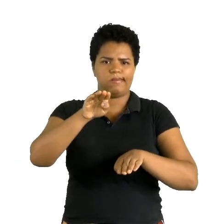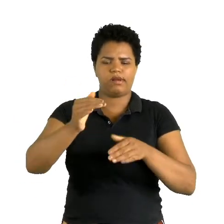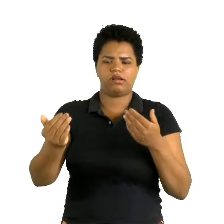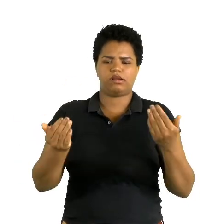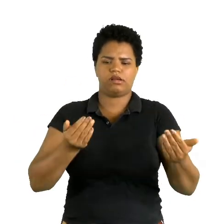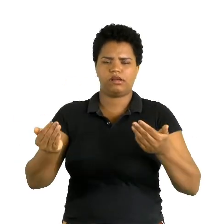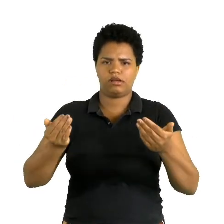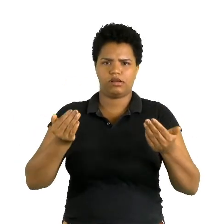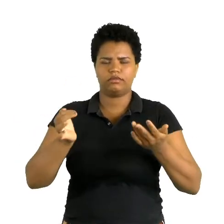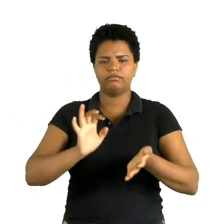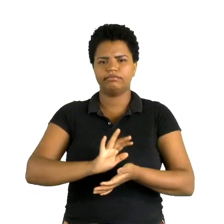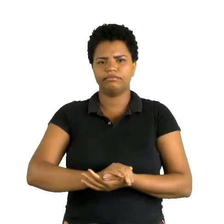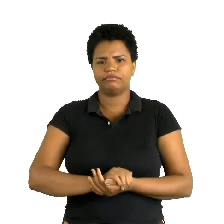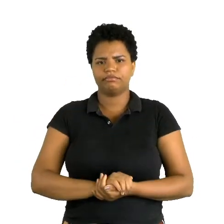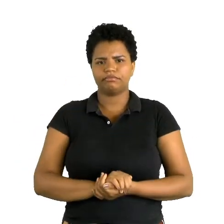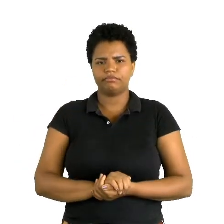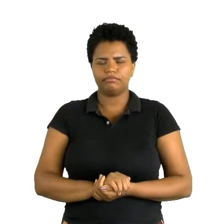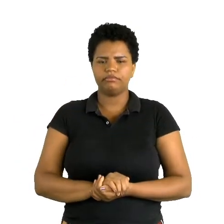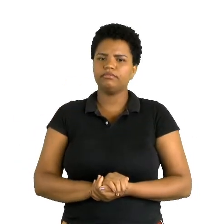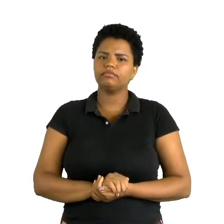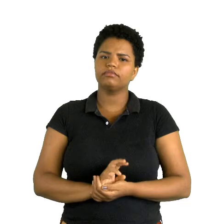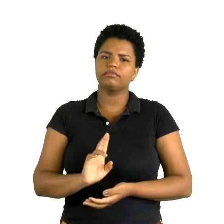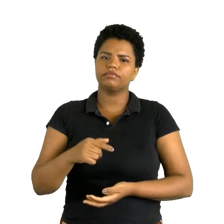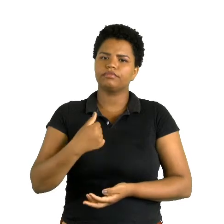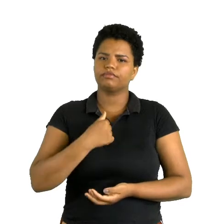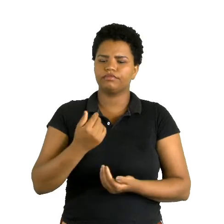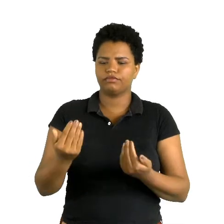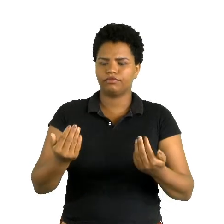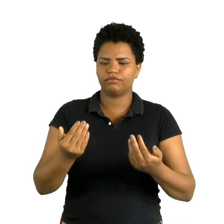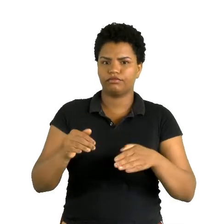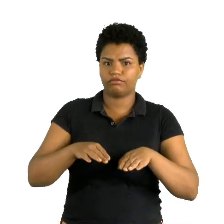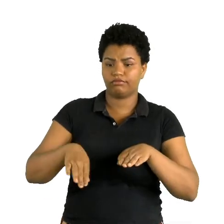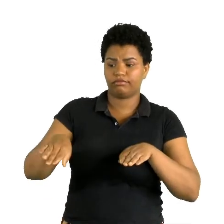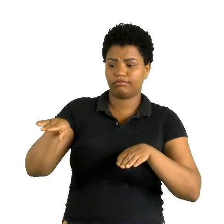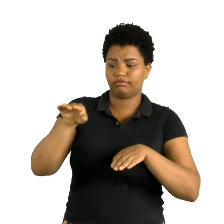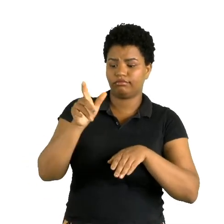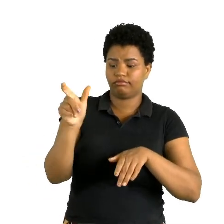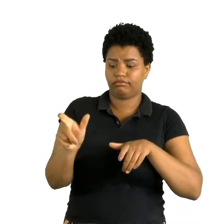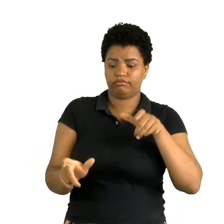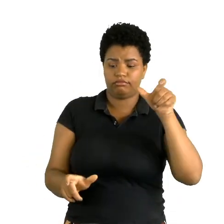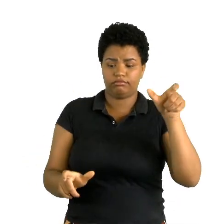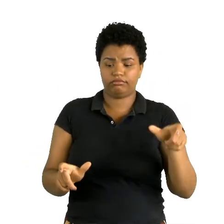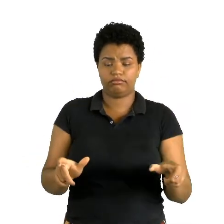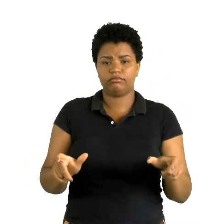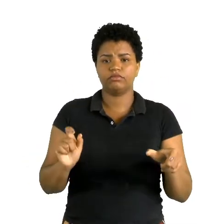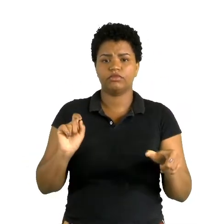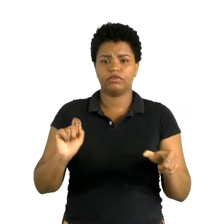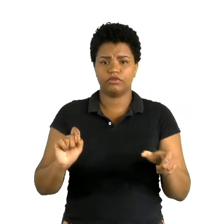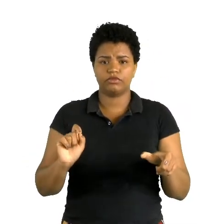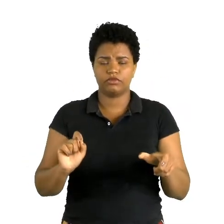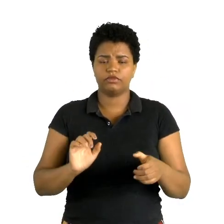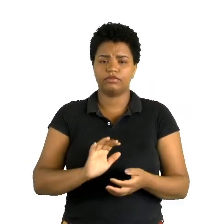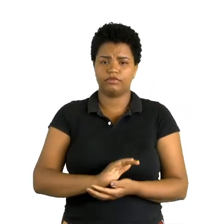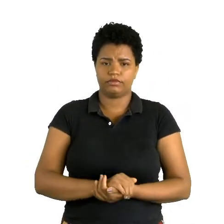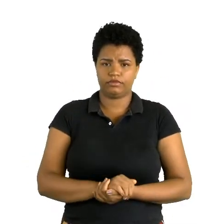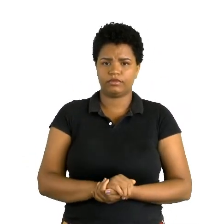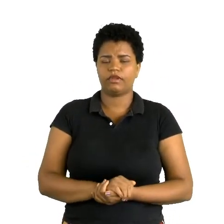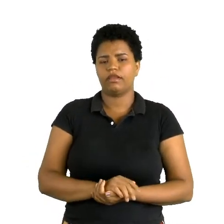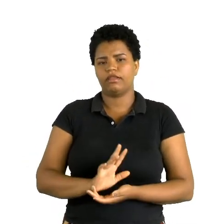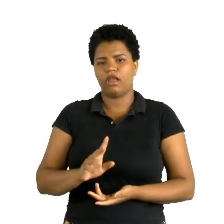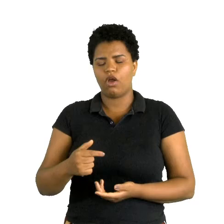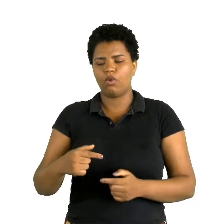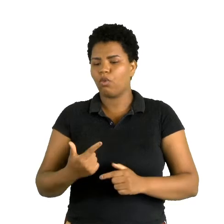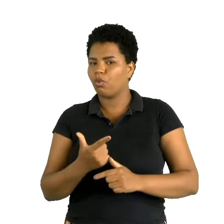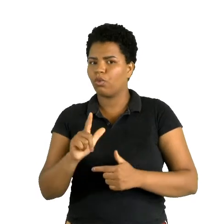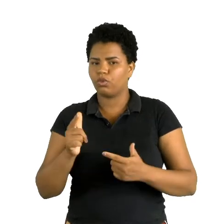comparative of superiority. Então, nós vamos comparar esse elemento no grau superior aos demais. Então, se